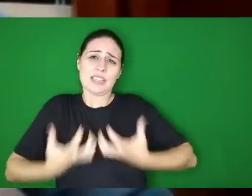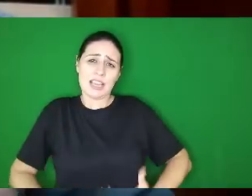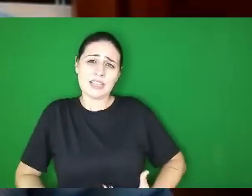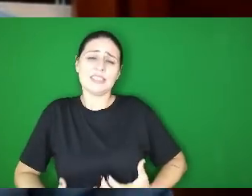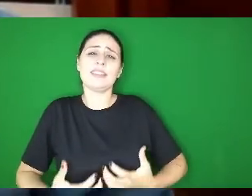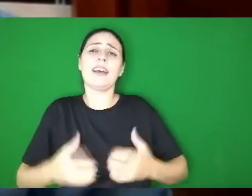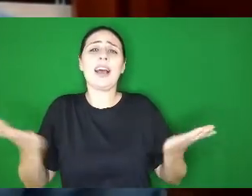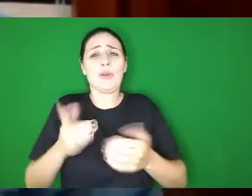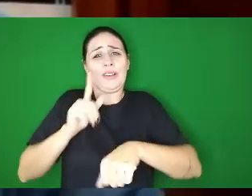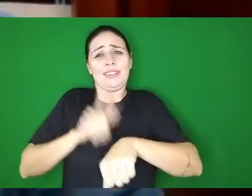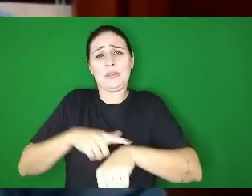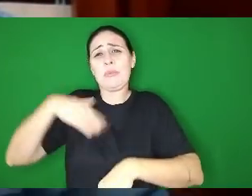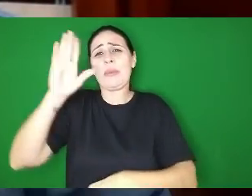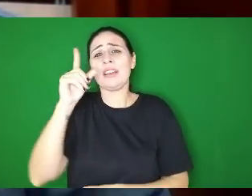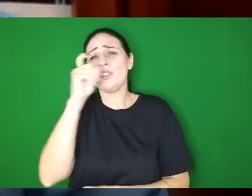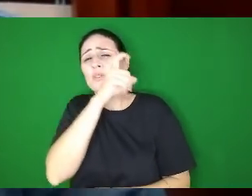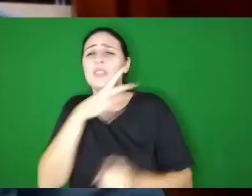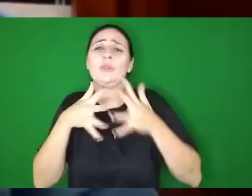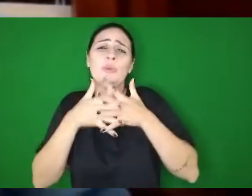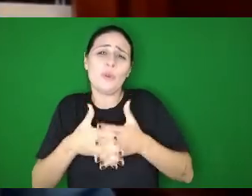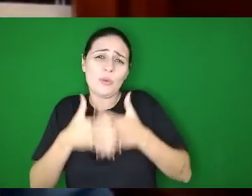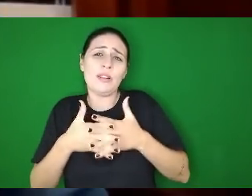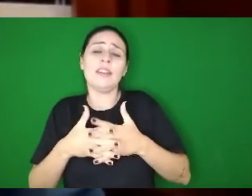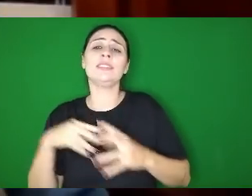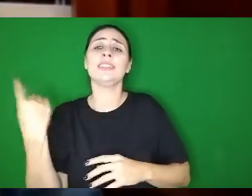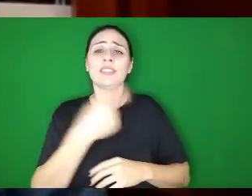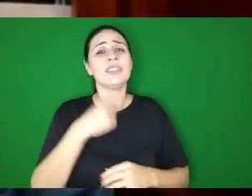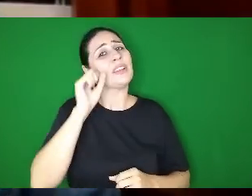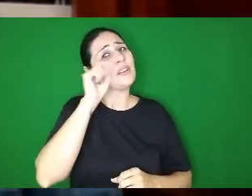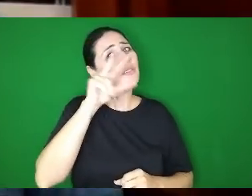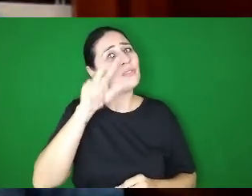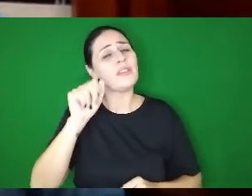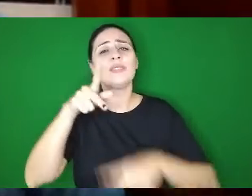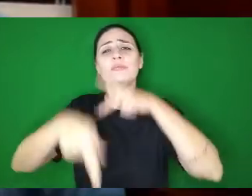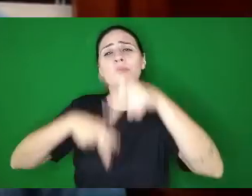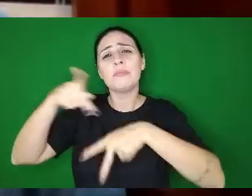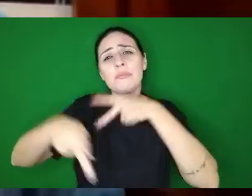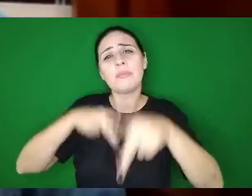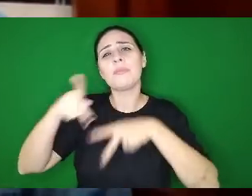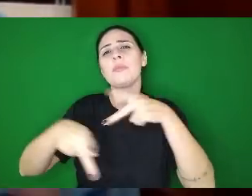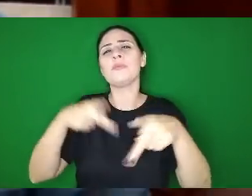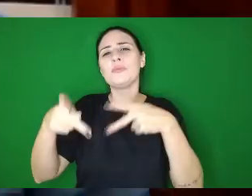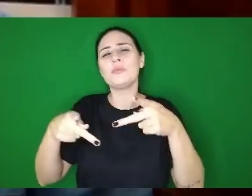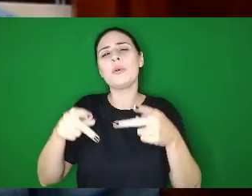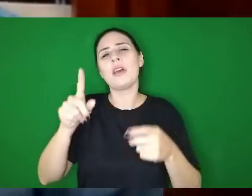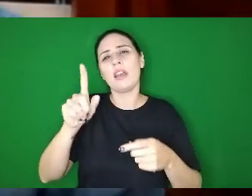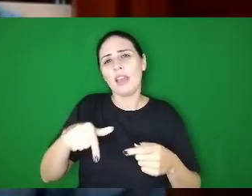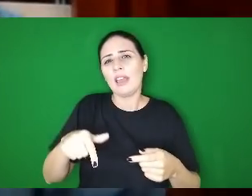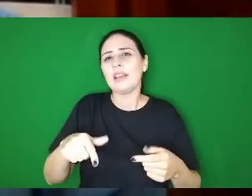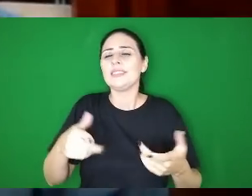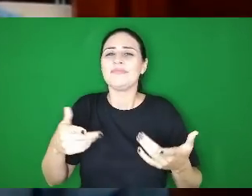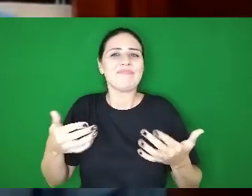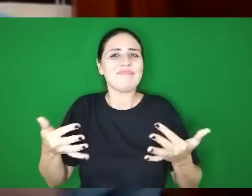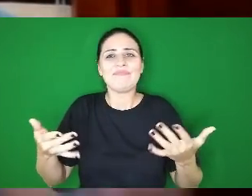mais tenso, no momento mais complicado, a gente está vendo a população fazer coisas que